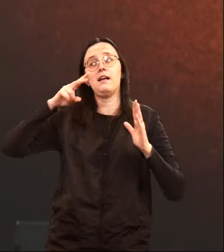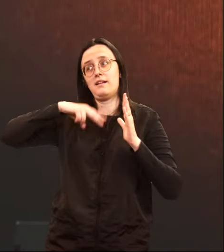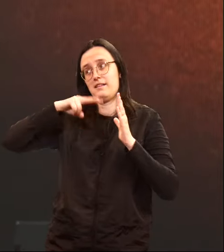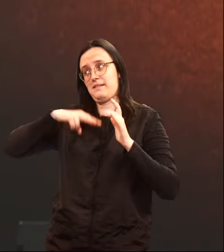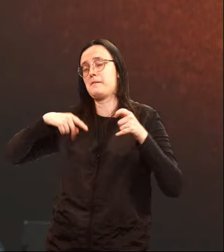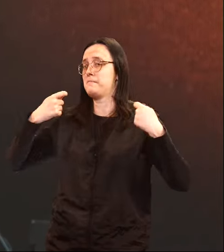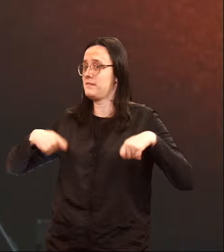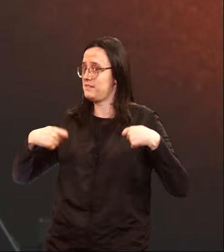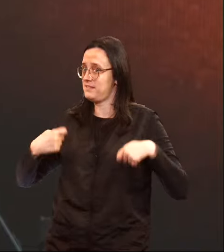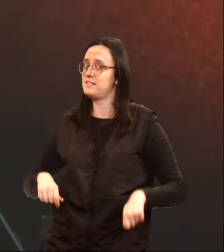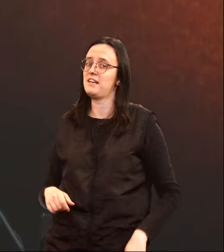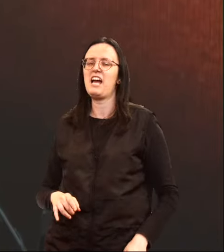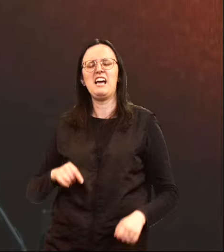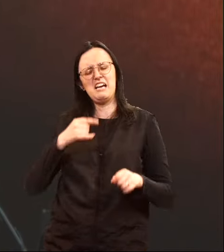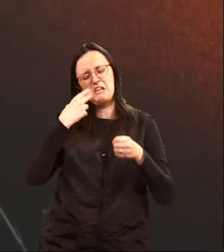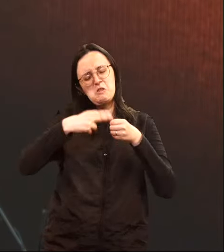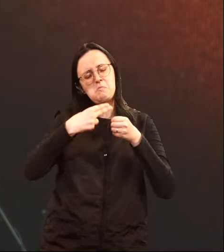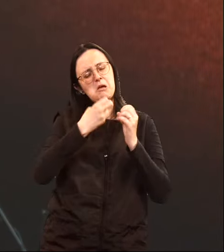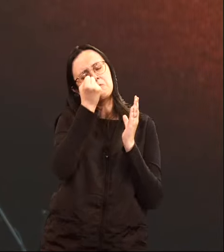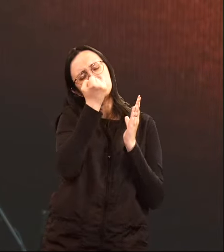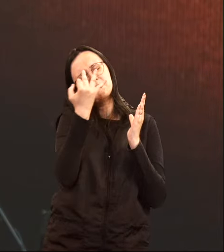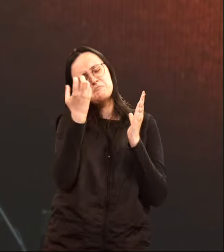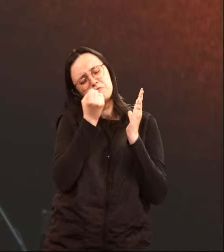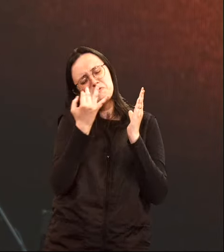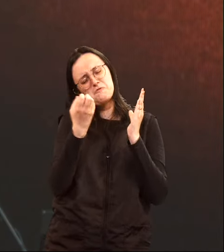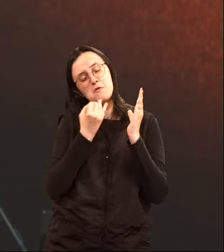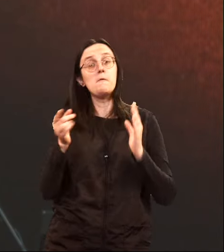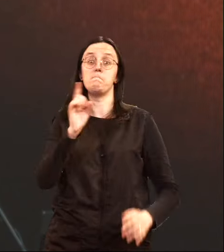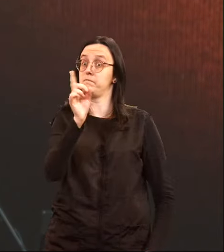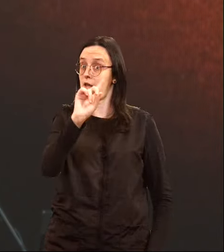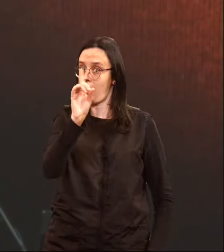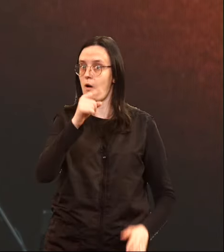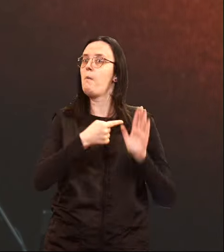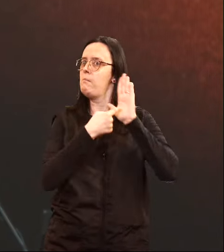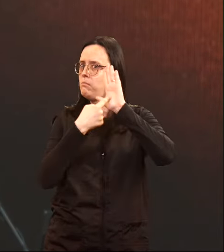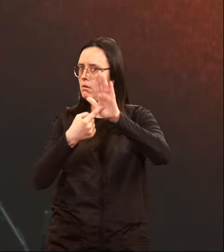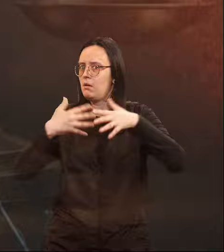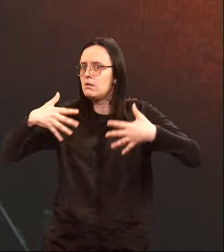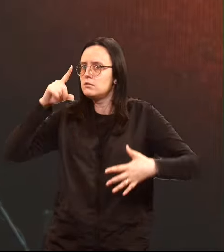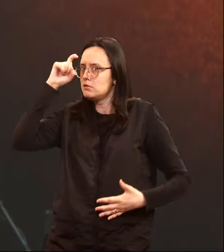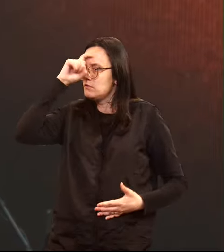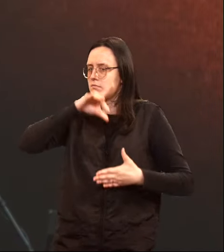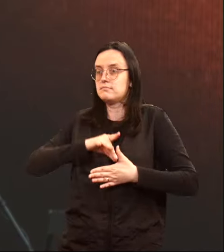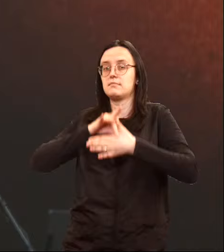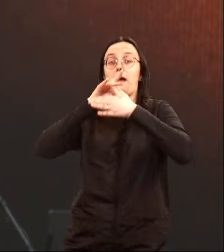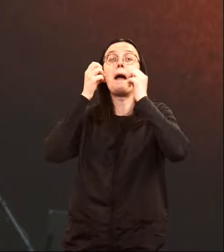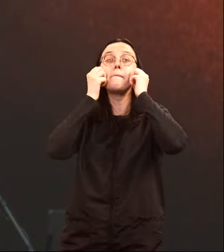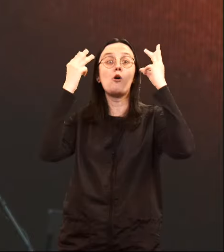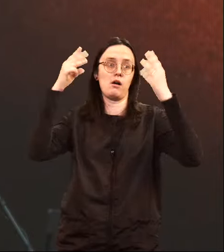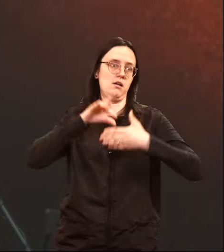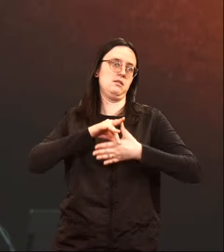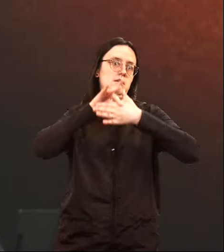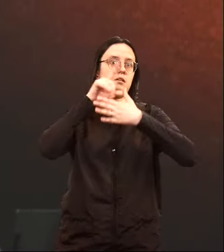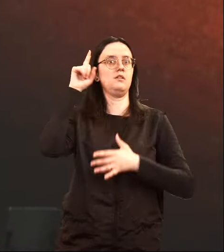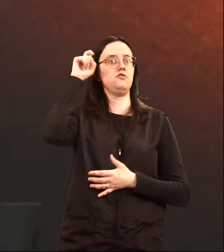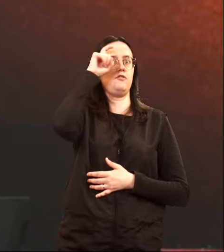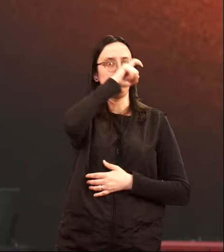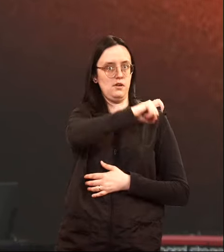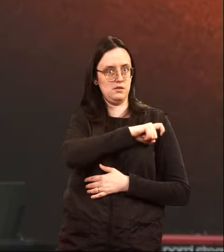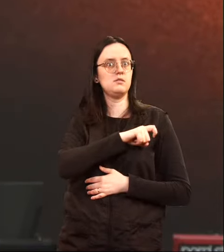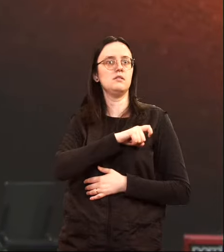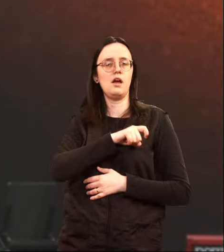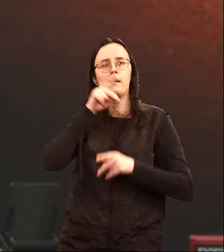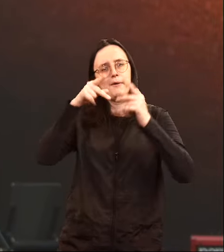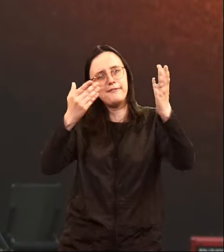A gente acha que só tem número, mas ele conta desafios de liderança tremendo que Moisés viveu enquanto